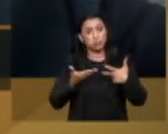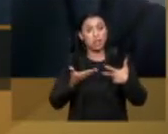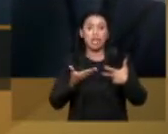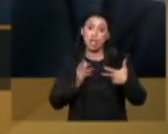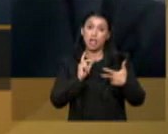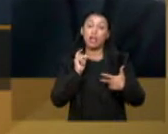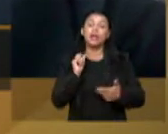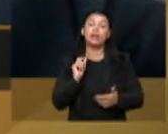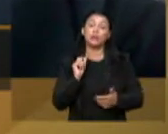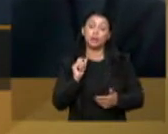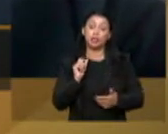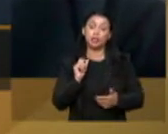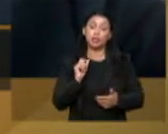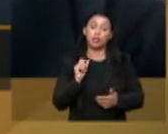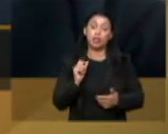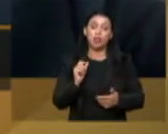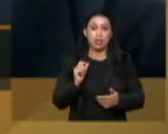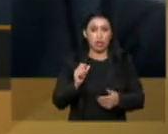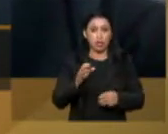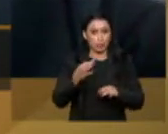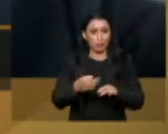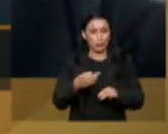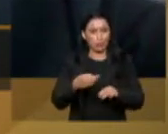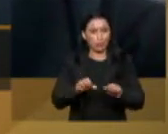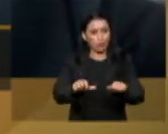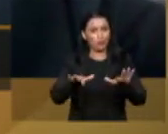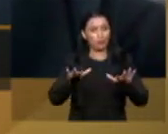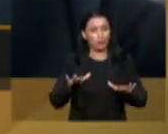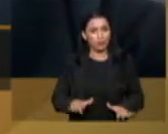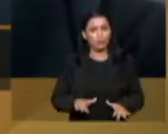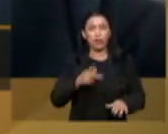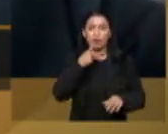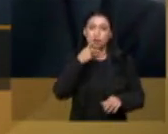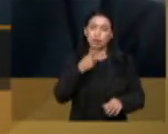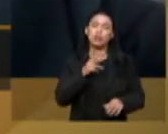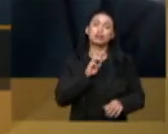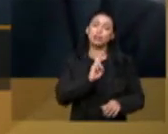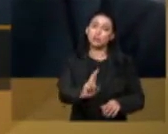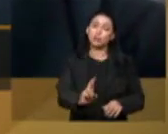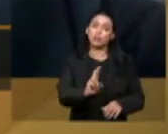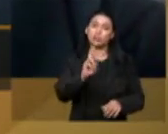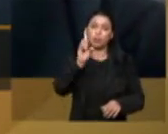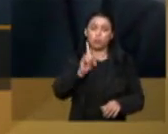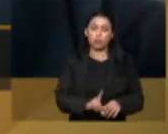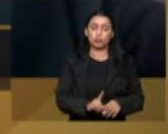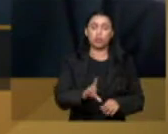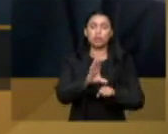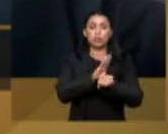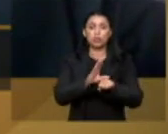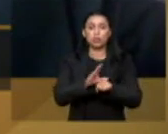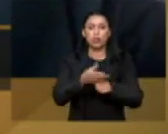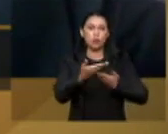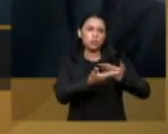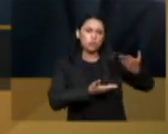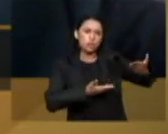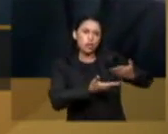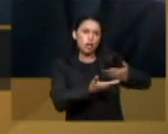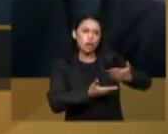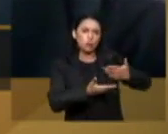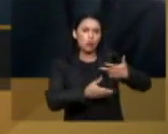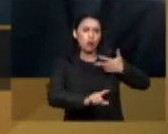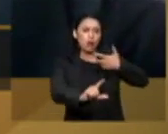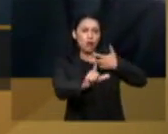É dizer, e é isso que a Corte hoje responderá ao direito constitucional brasileiro, é dizer, o diálogo entre o